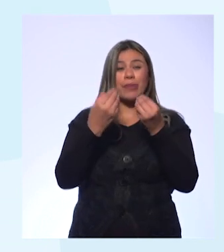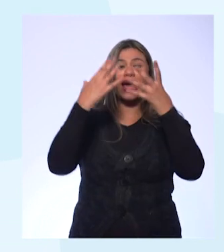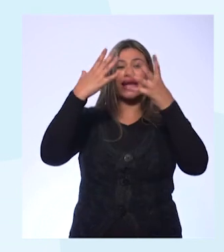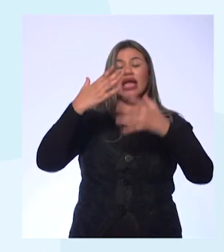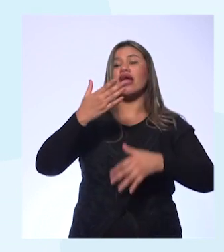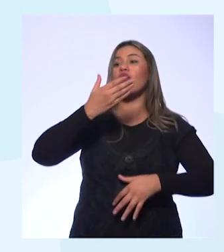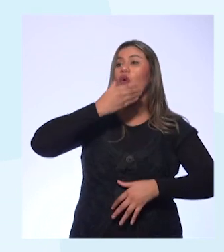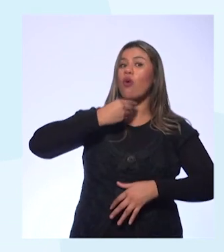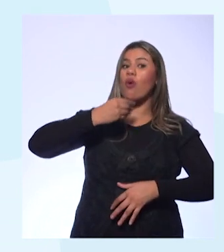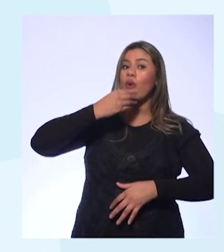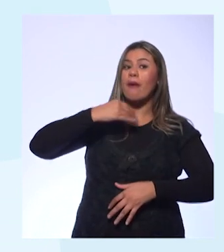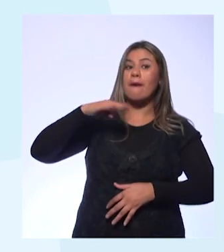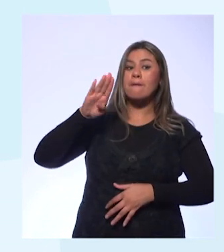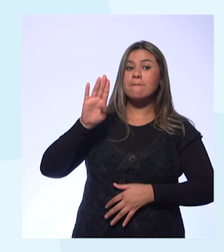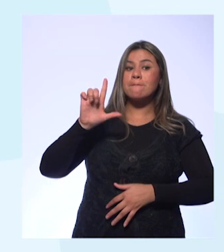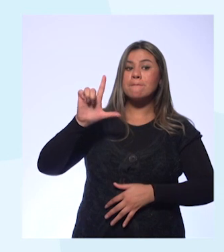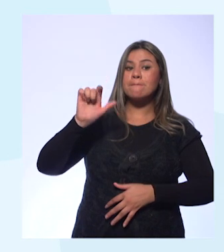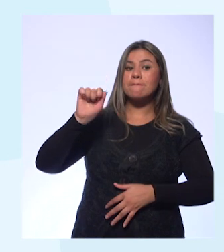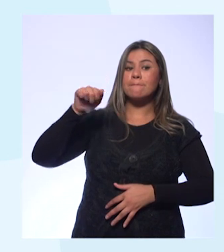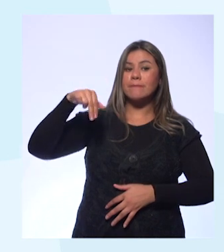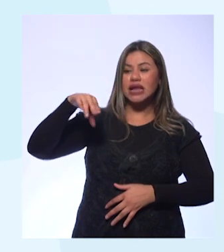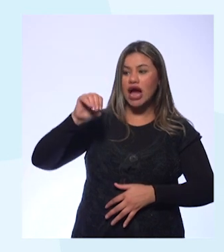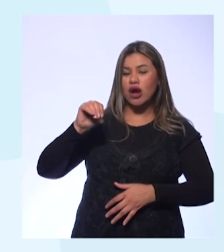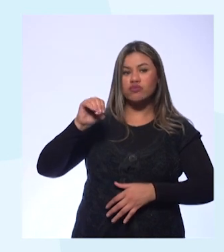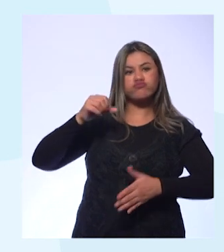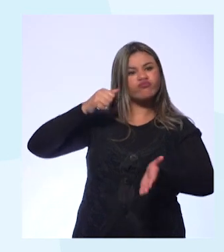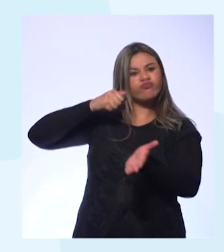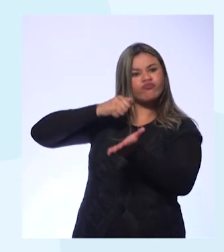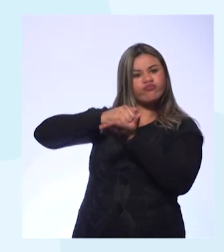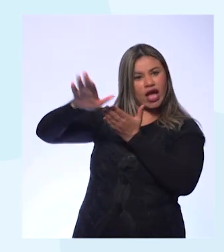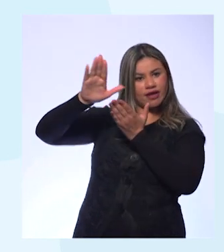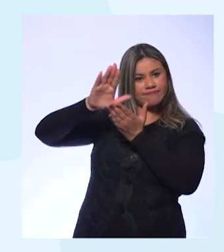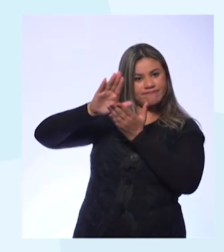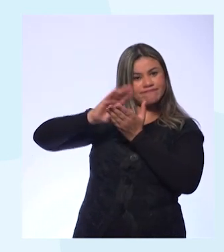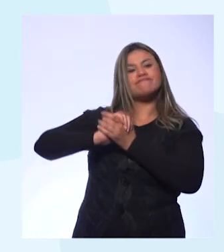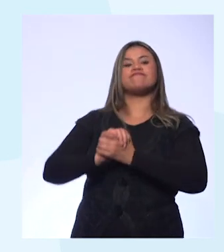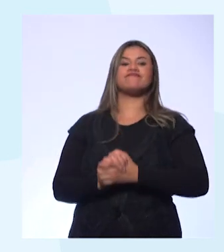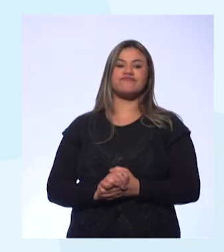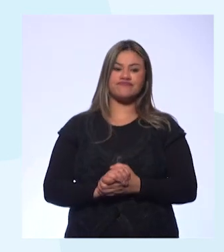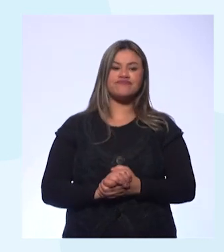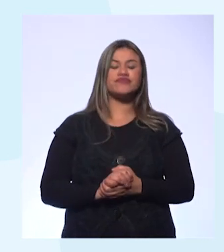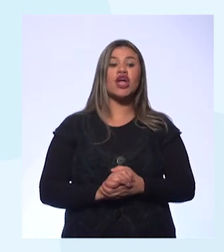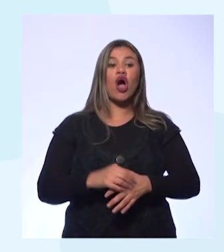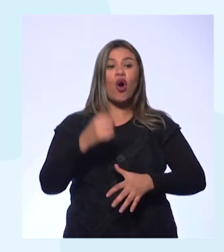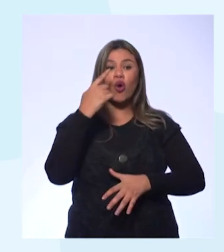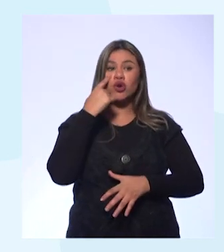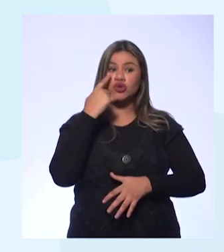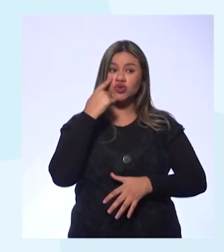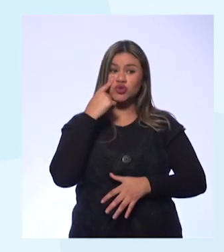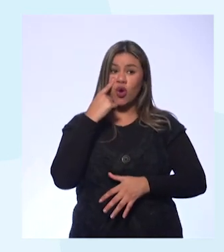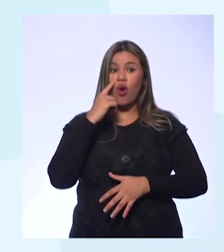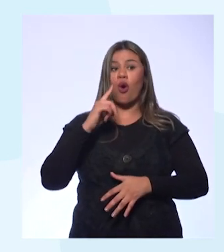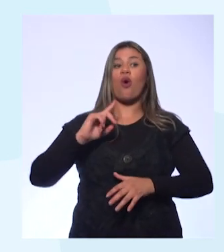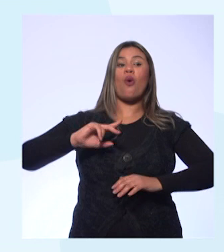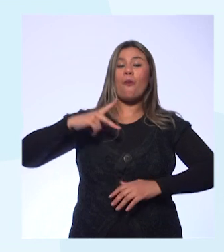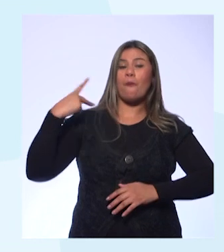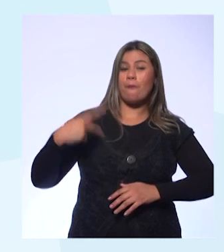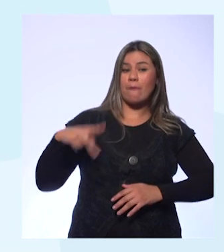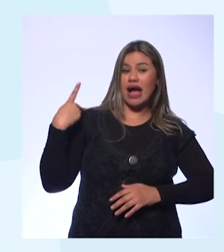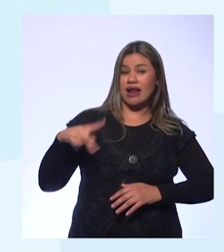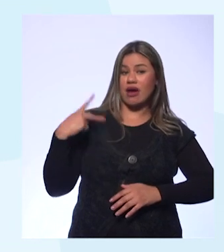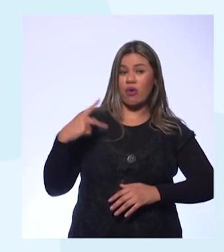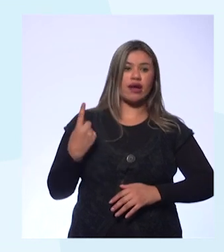bancos do Poder o Paraguai por seu lado porque olha só o Paraguai tá isolado ele não tem saída pelo mar